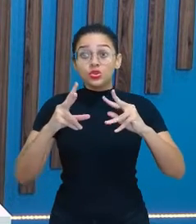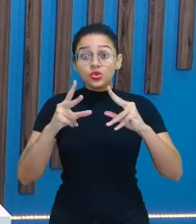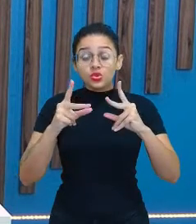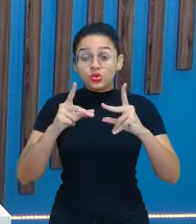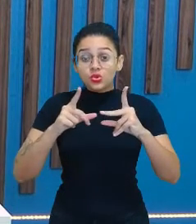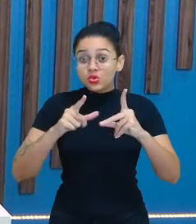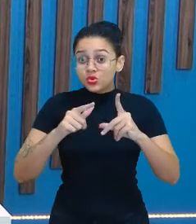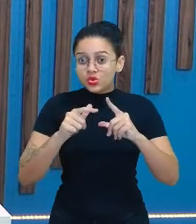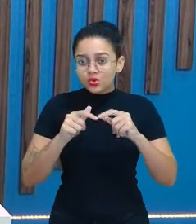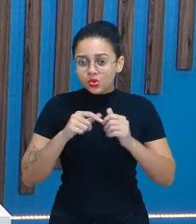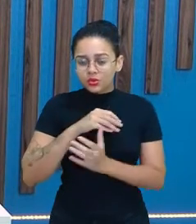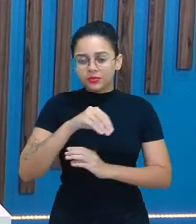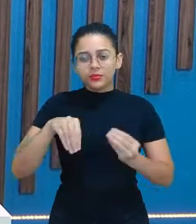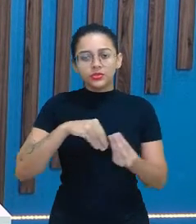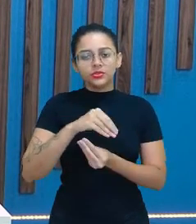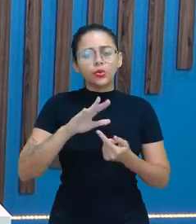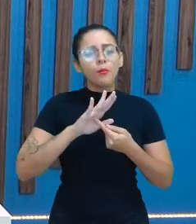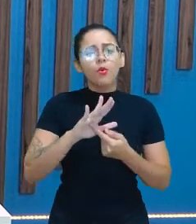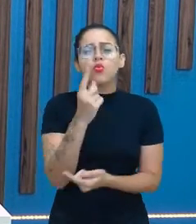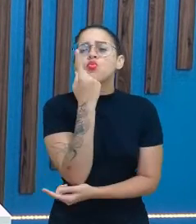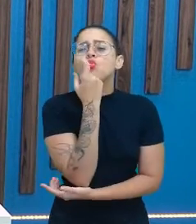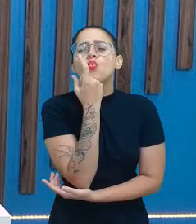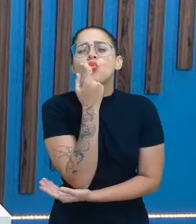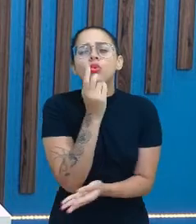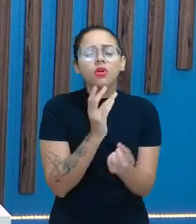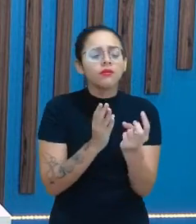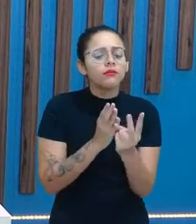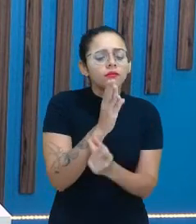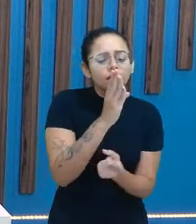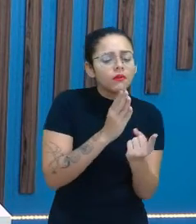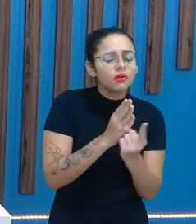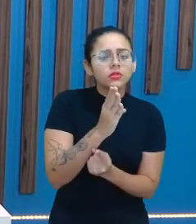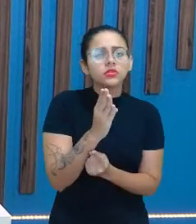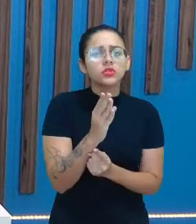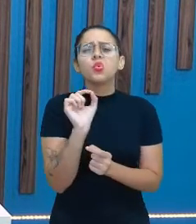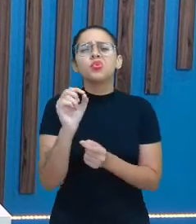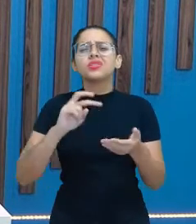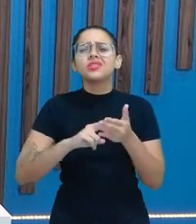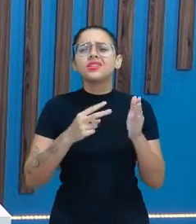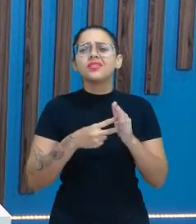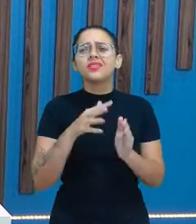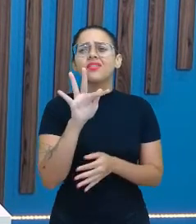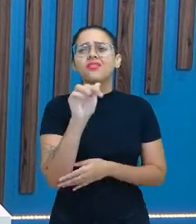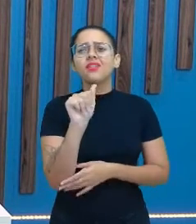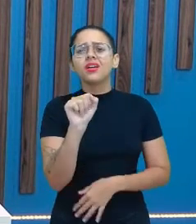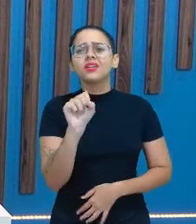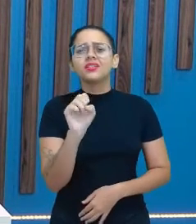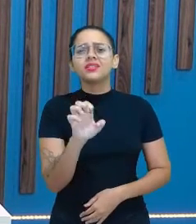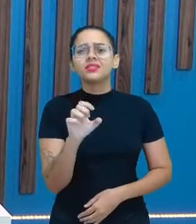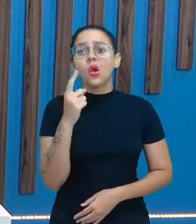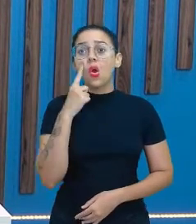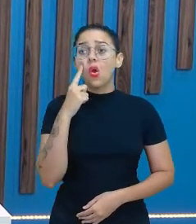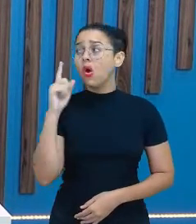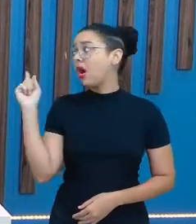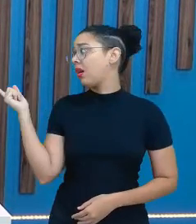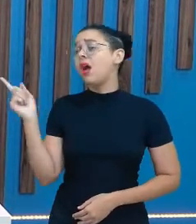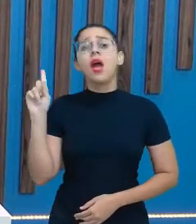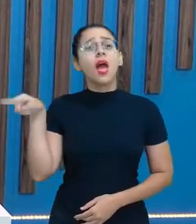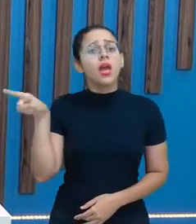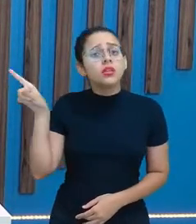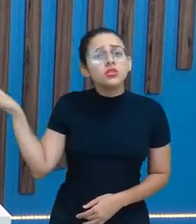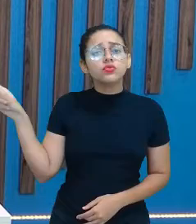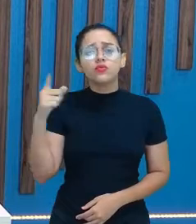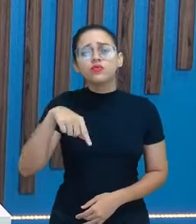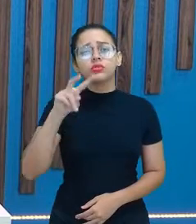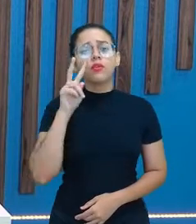que apresenta uma única fase o que que fase mesmo fazem isso aqui ó gente que vocês estão vendo